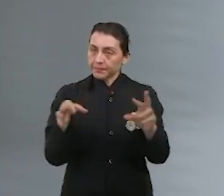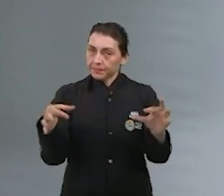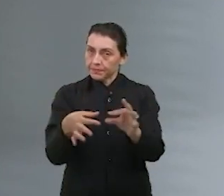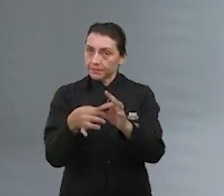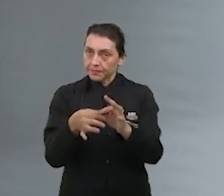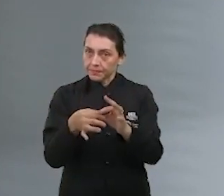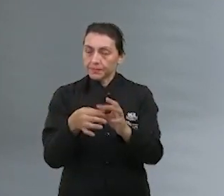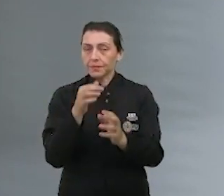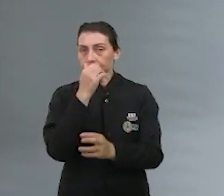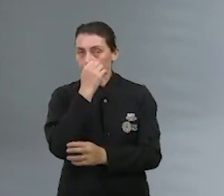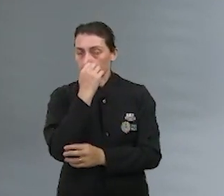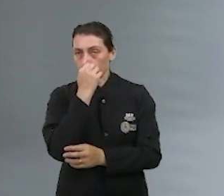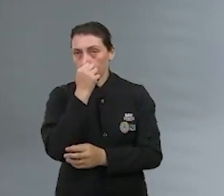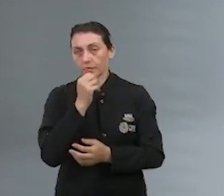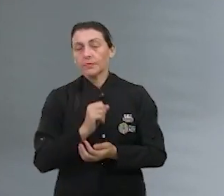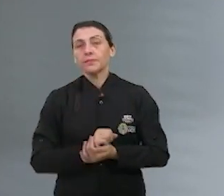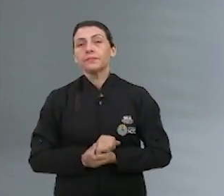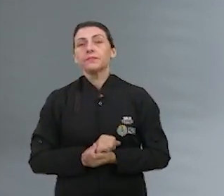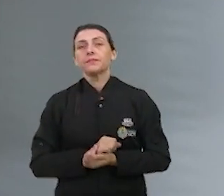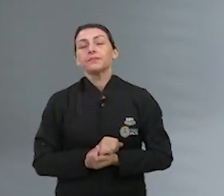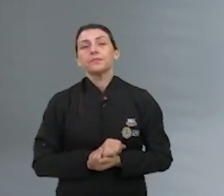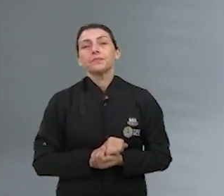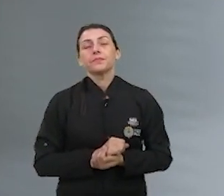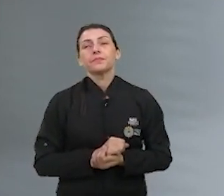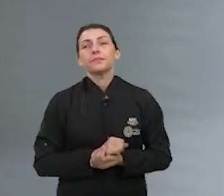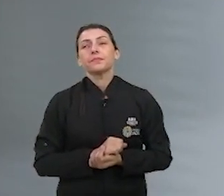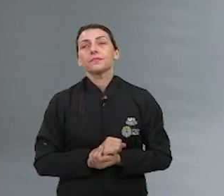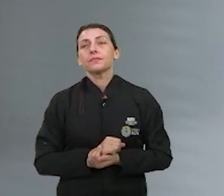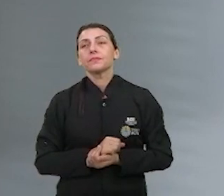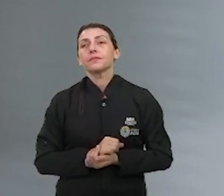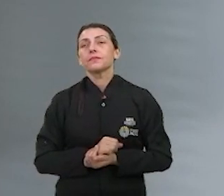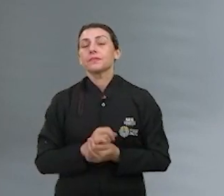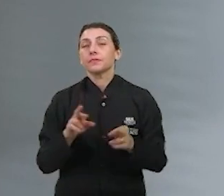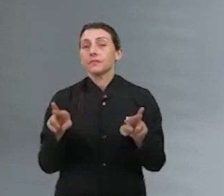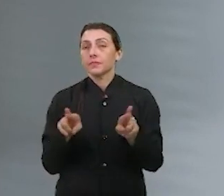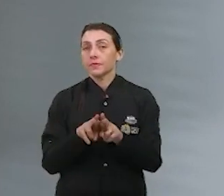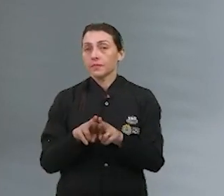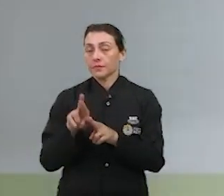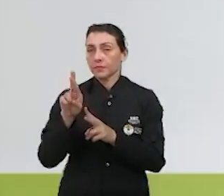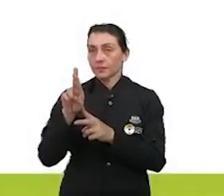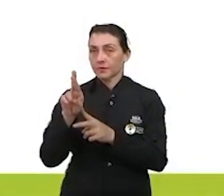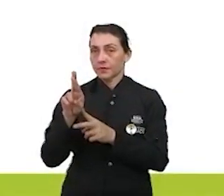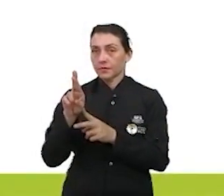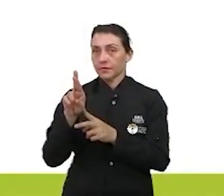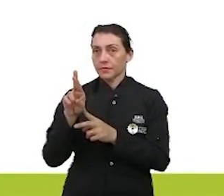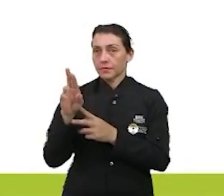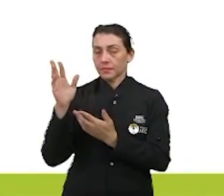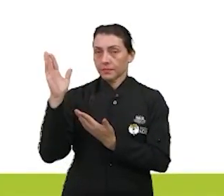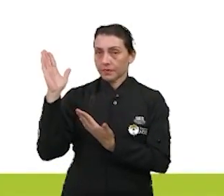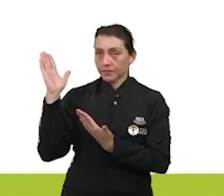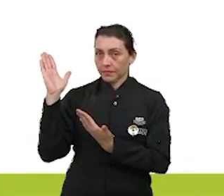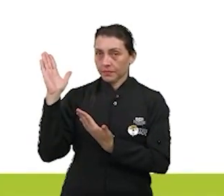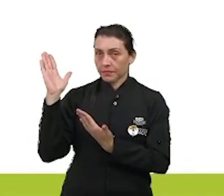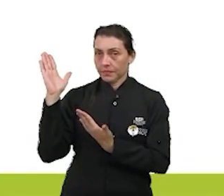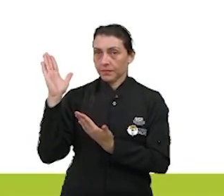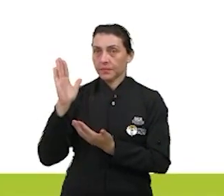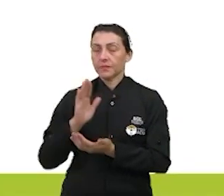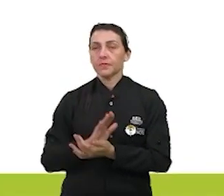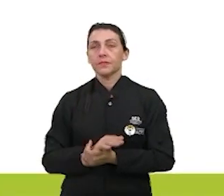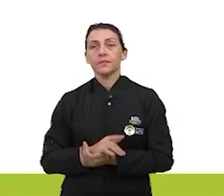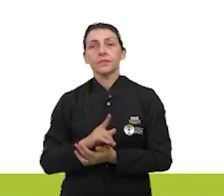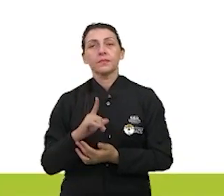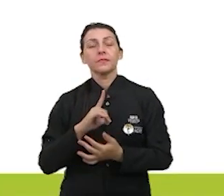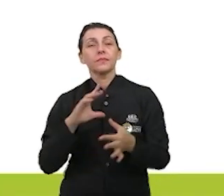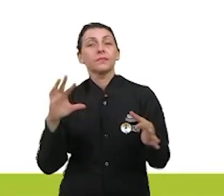resistor. Então, nesse caso aqui, meu resistor R está aqui em cima, tá? E aí eu